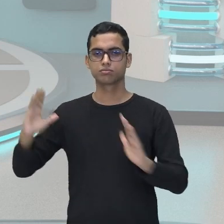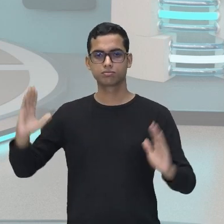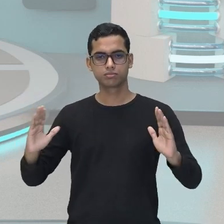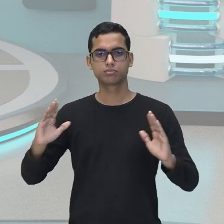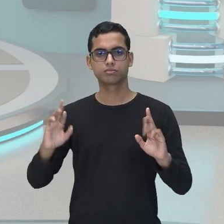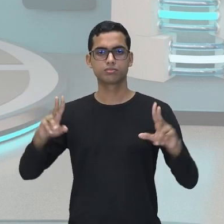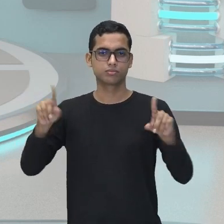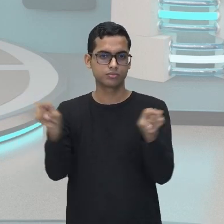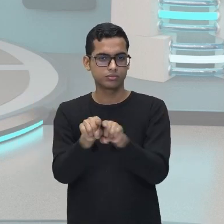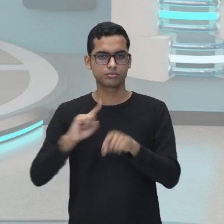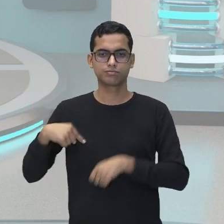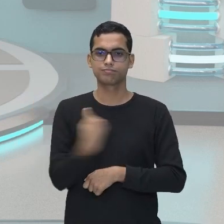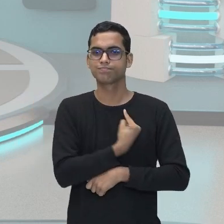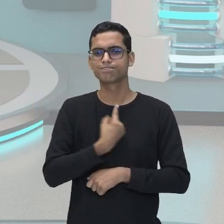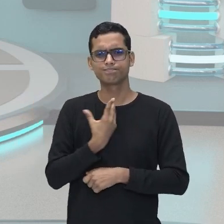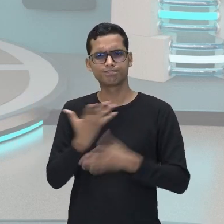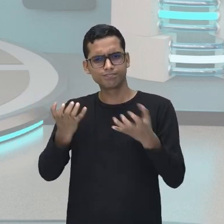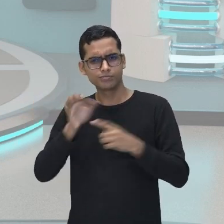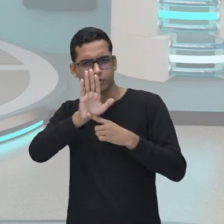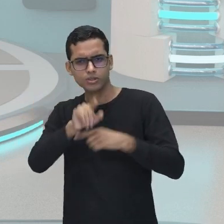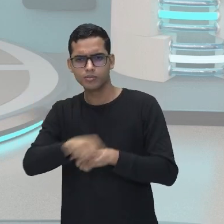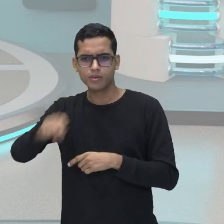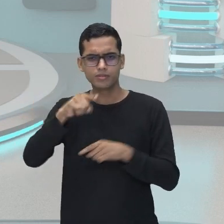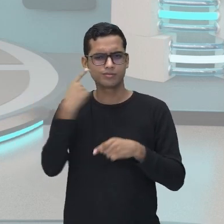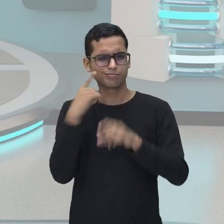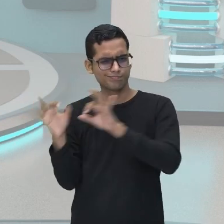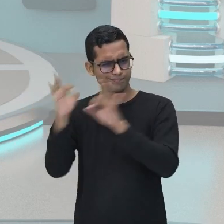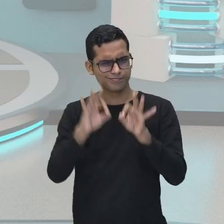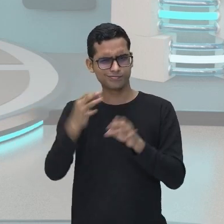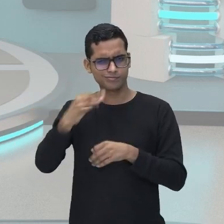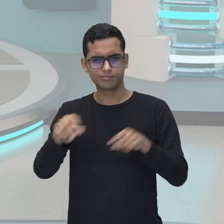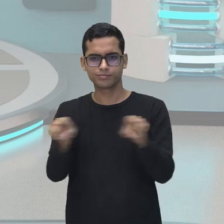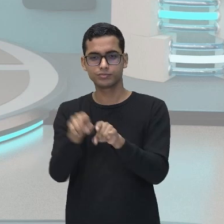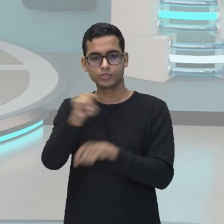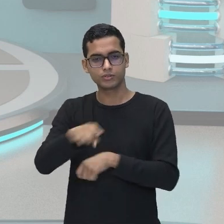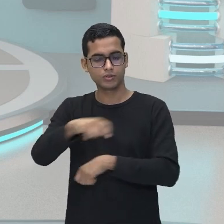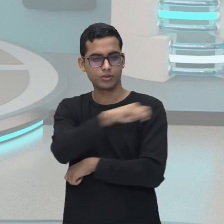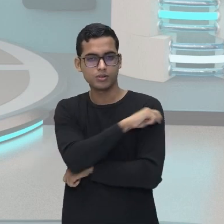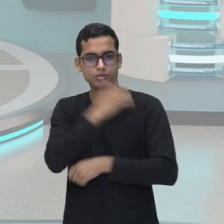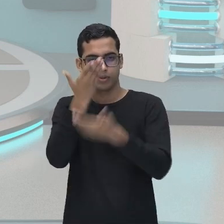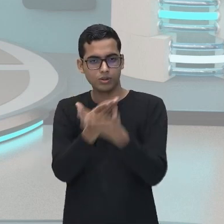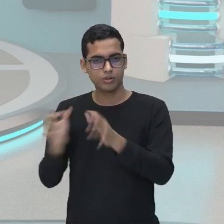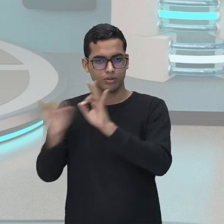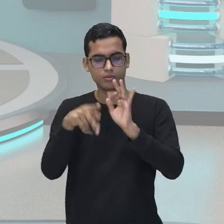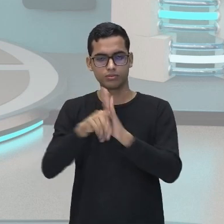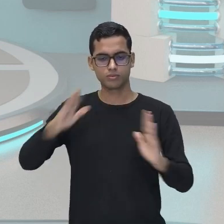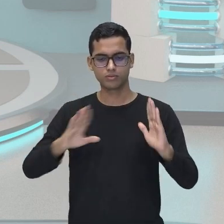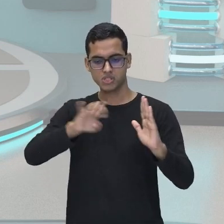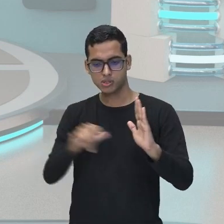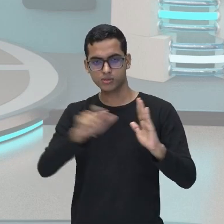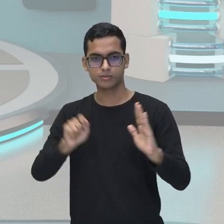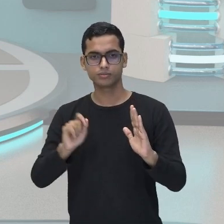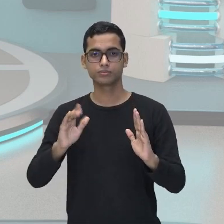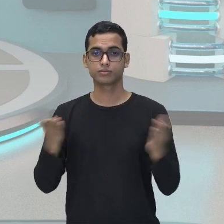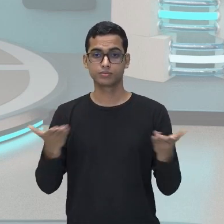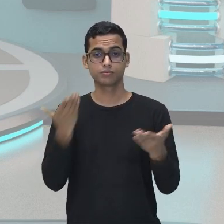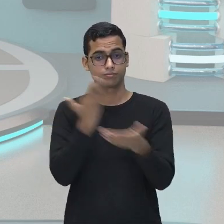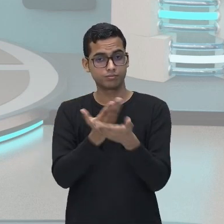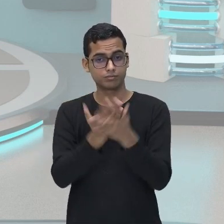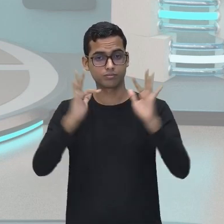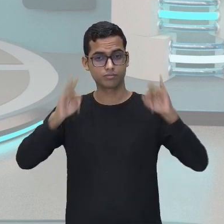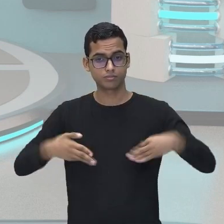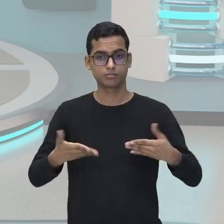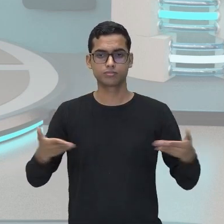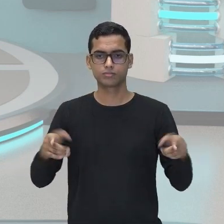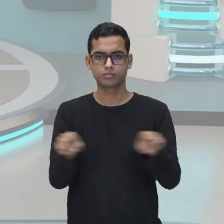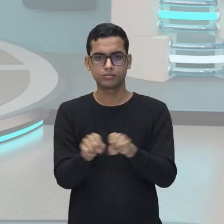mas que nós quisemos também apresentar para os nossos estudantes da EJA. E assim, então, nós vamos encerrando